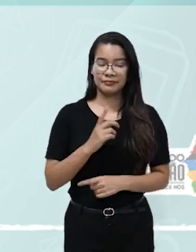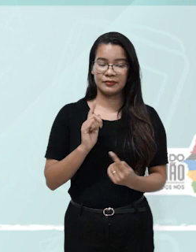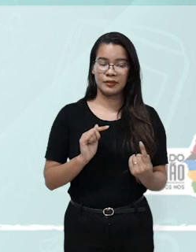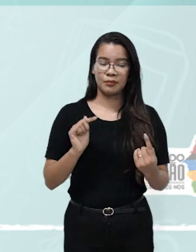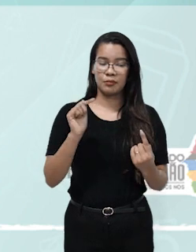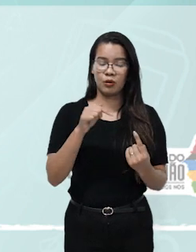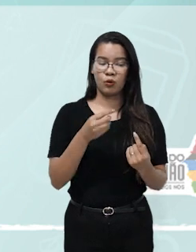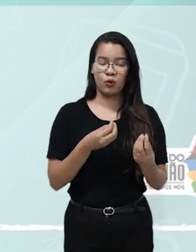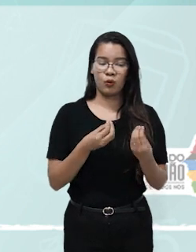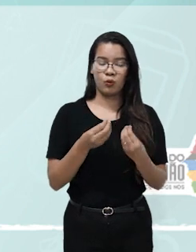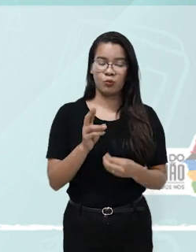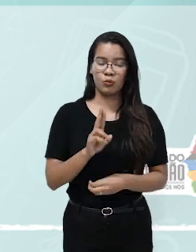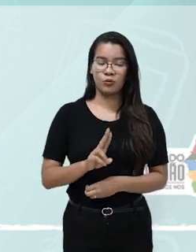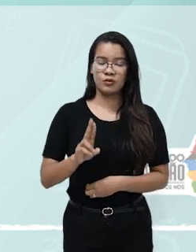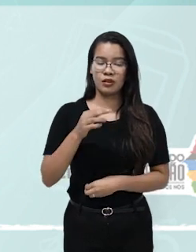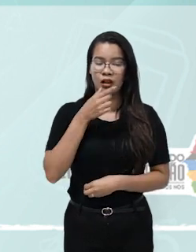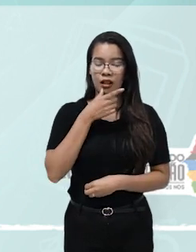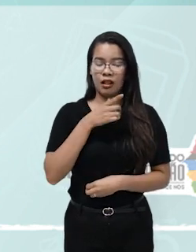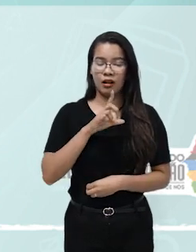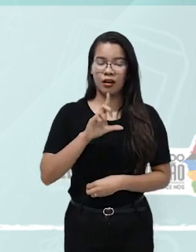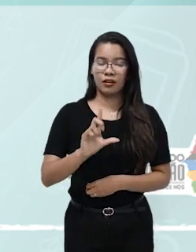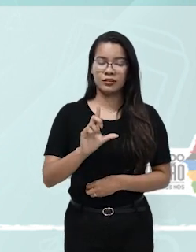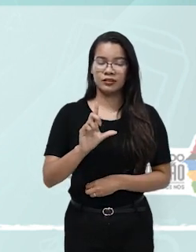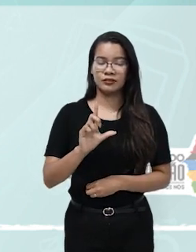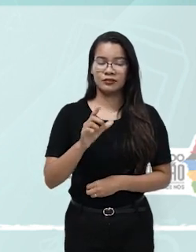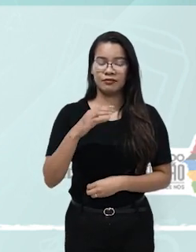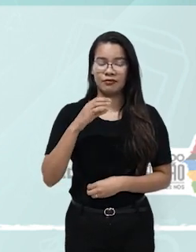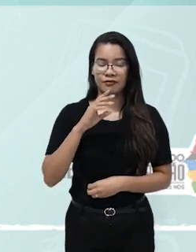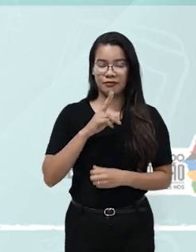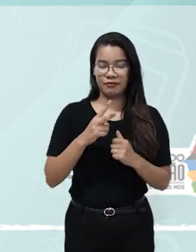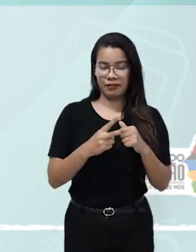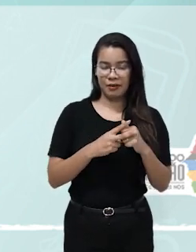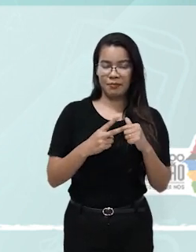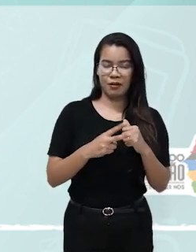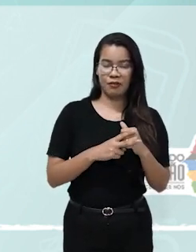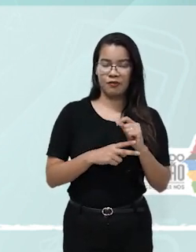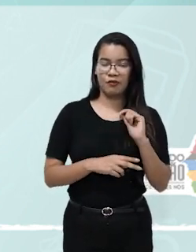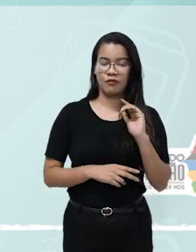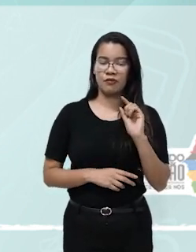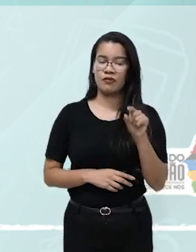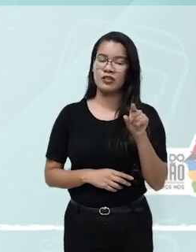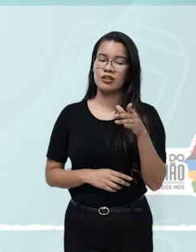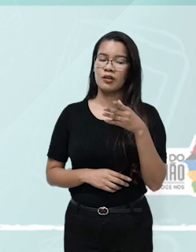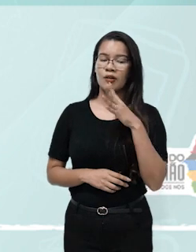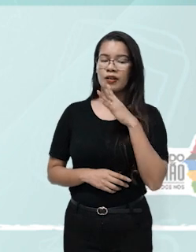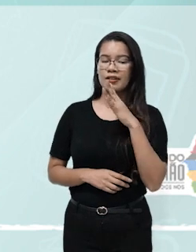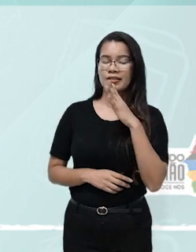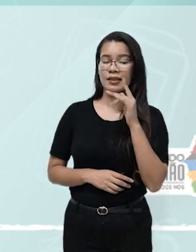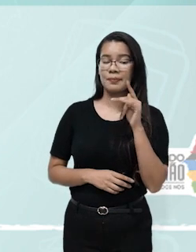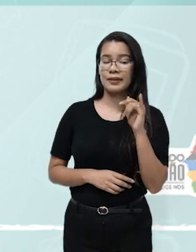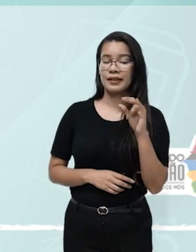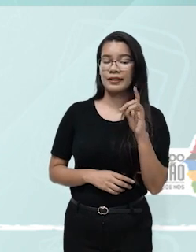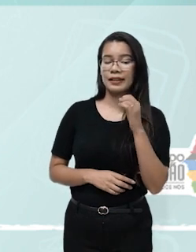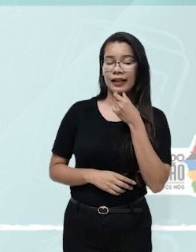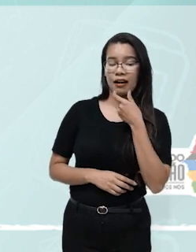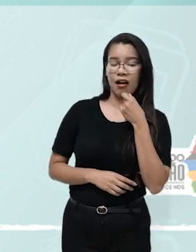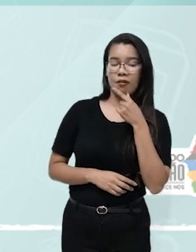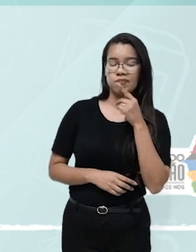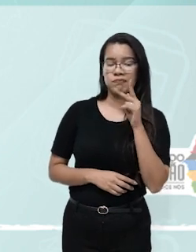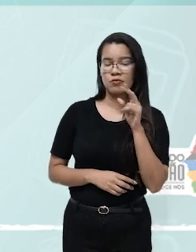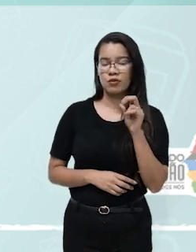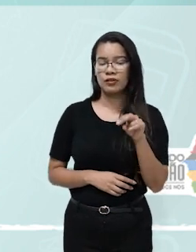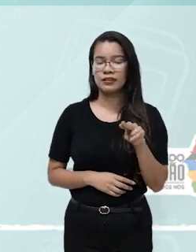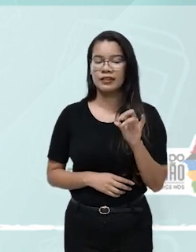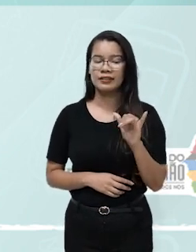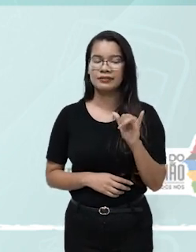modos de usar a linguagem verbal. Olha esse aí. Você conhece a piada do pônei? Pô,